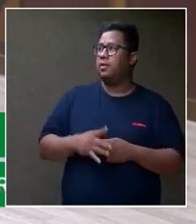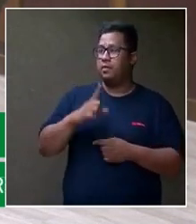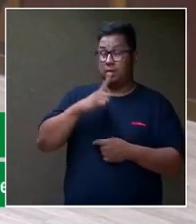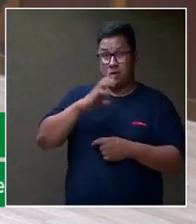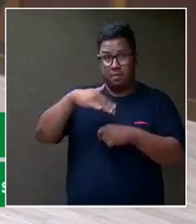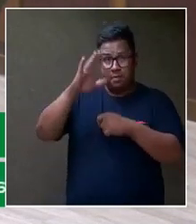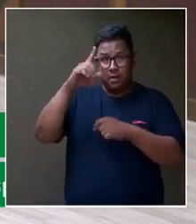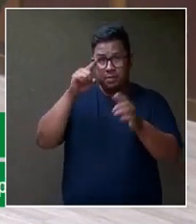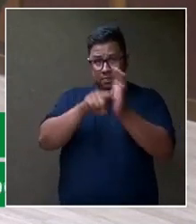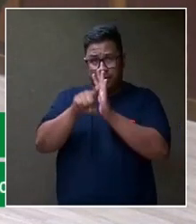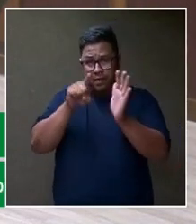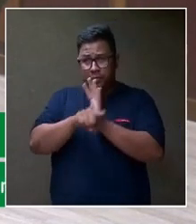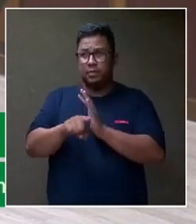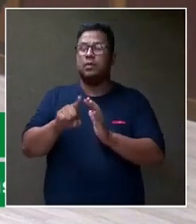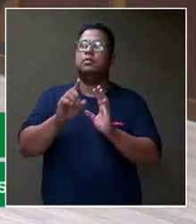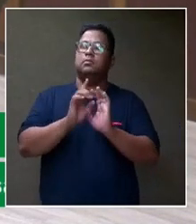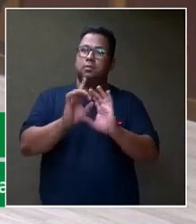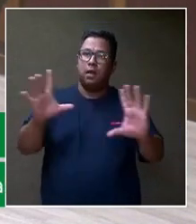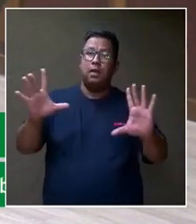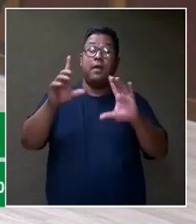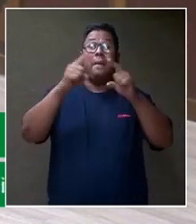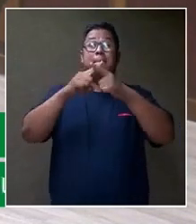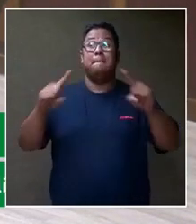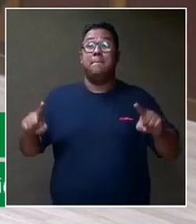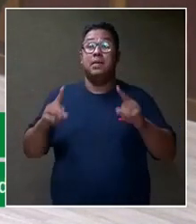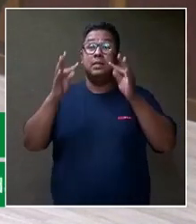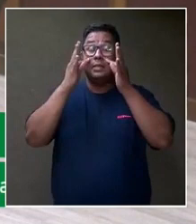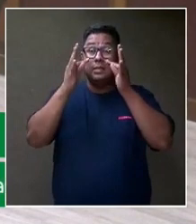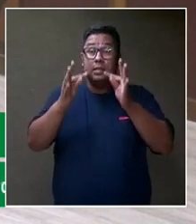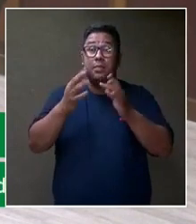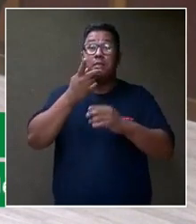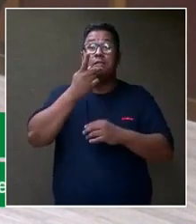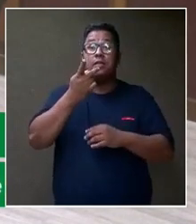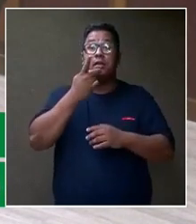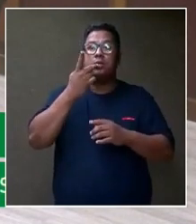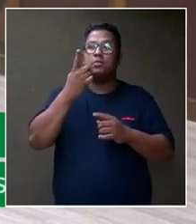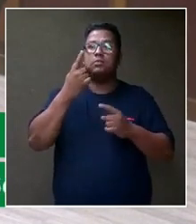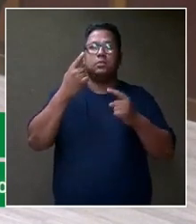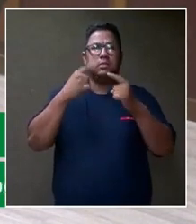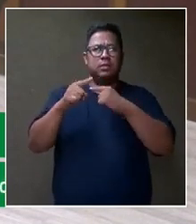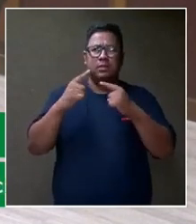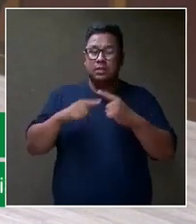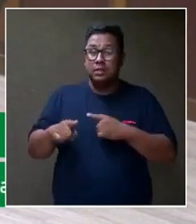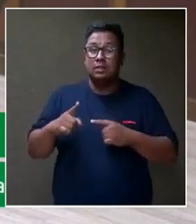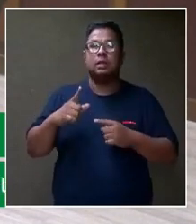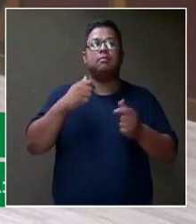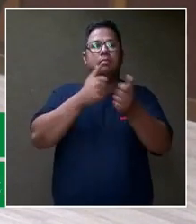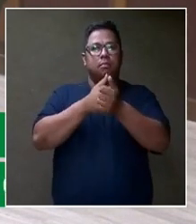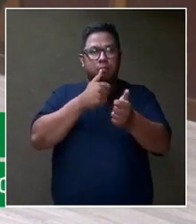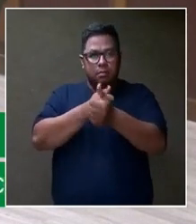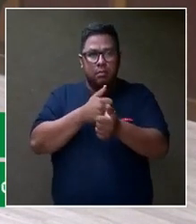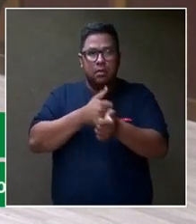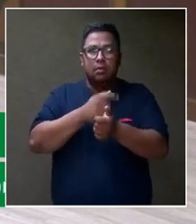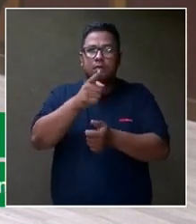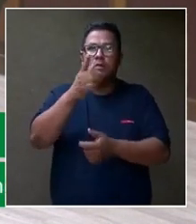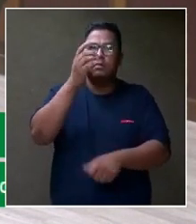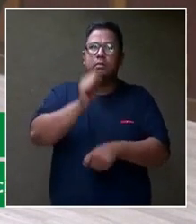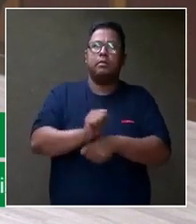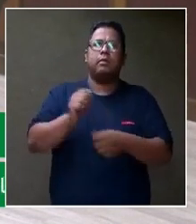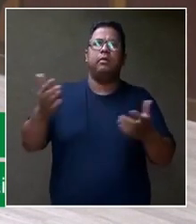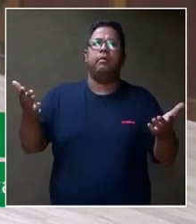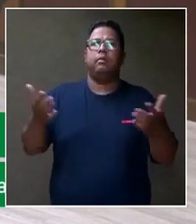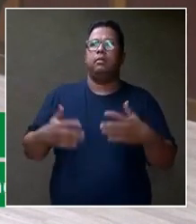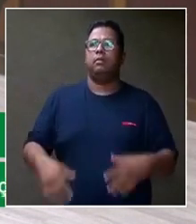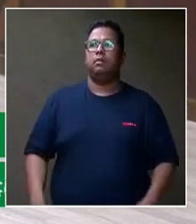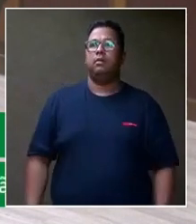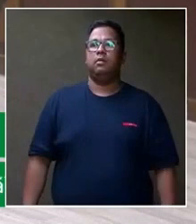mais perguntas? Tenho. Fique à vontade. A testemunha está dizendo tudo que ela falou e a gente está querendo indagar, a senhora não está... Não, não estou dizendo